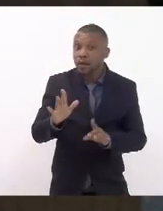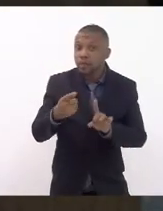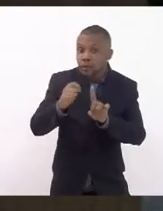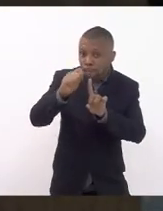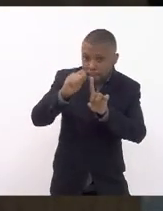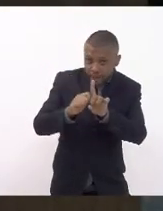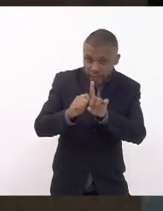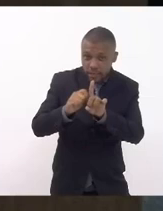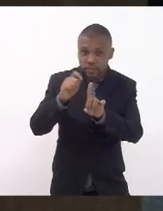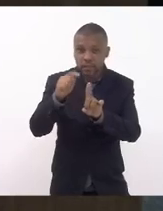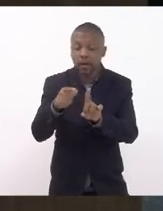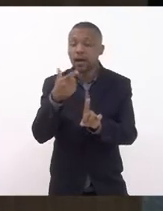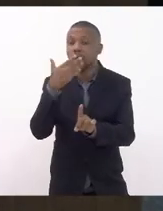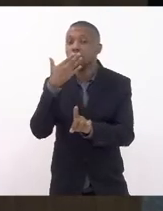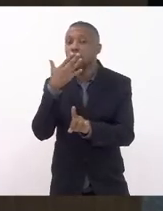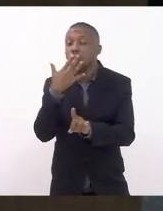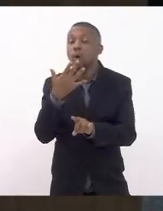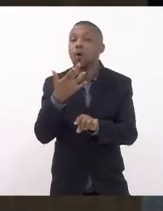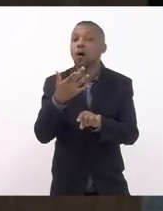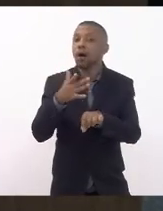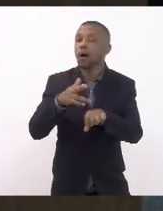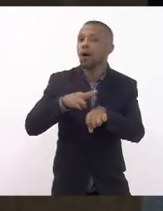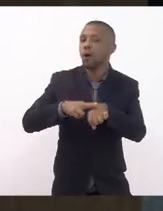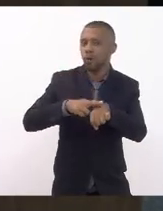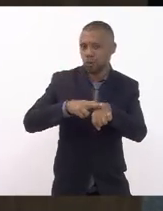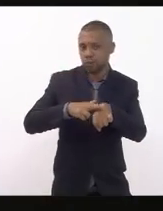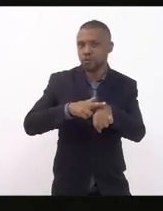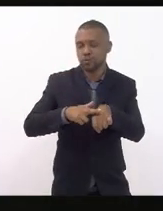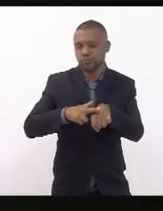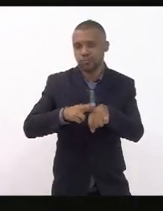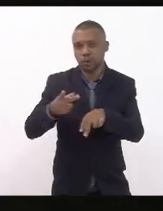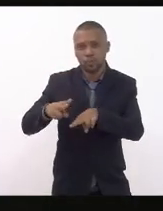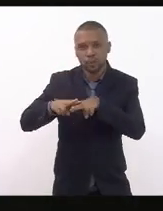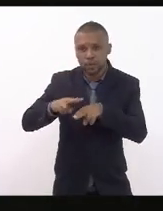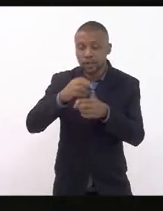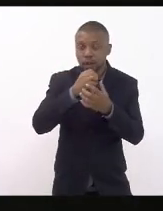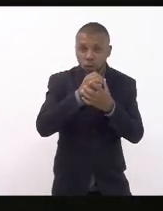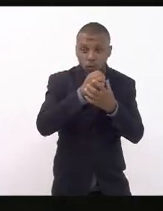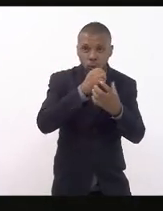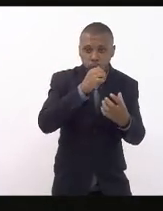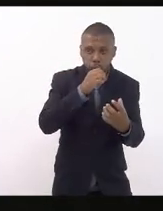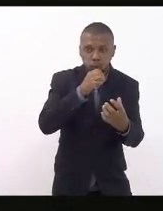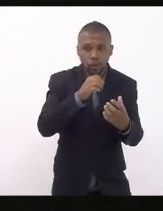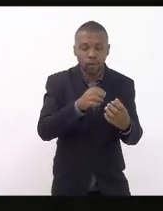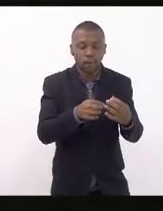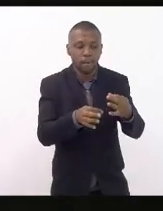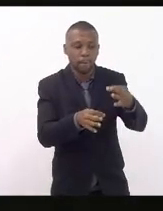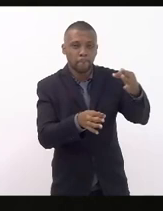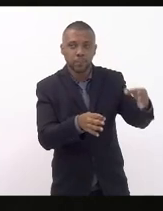mês roxo. E por isso nós colocamos esses balões, estamos